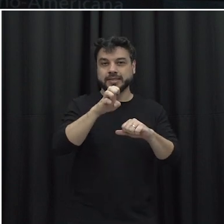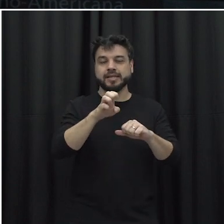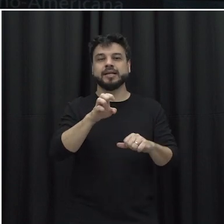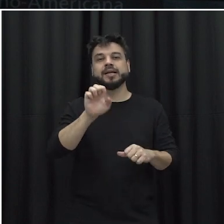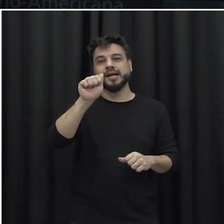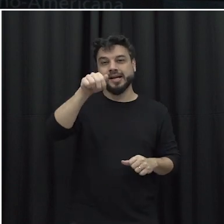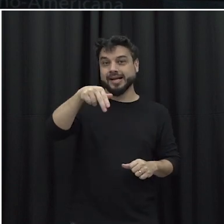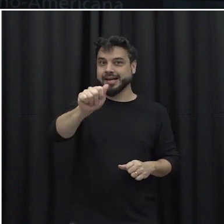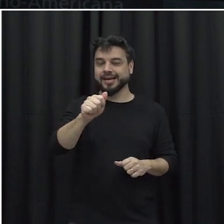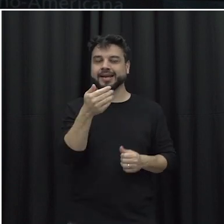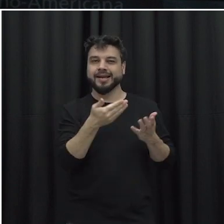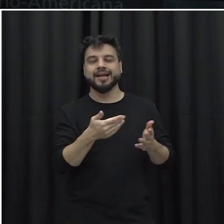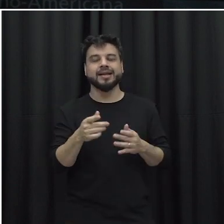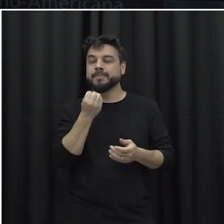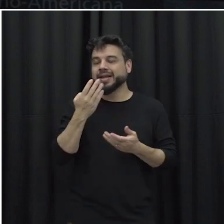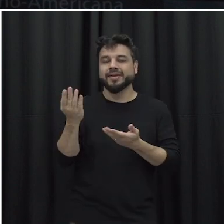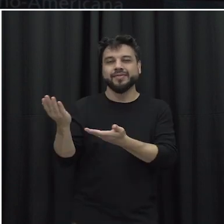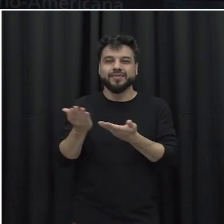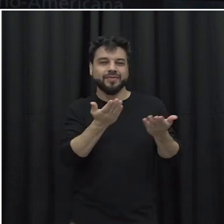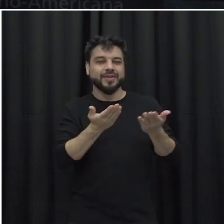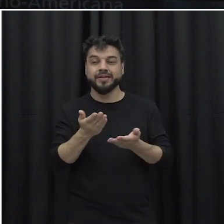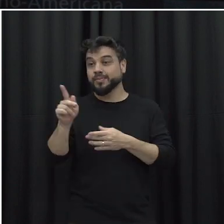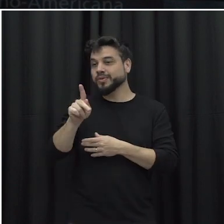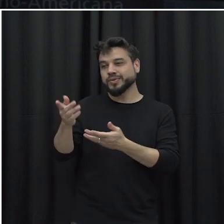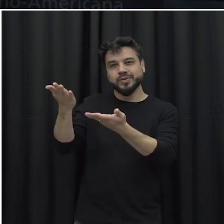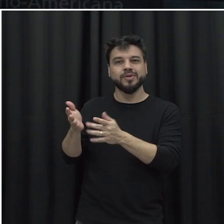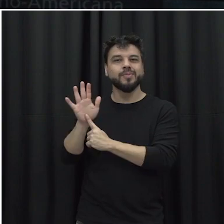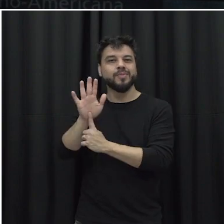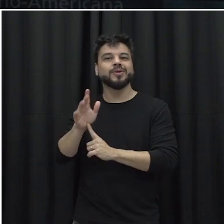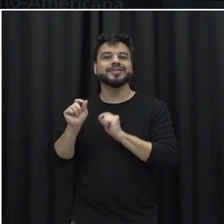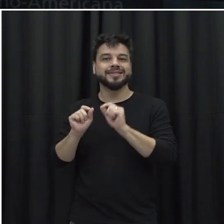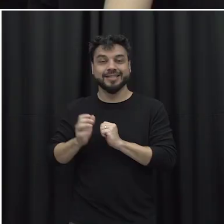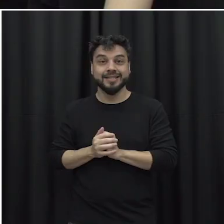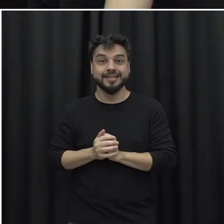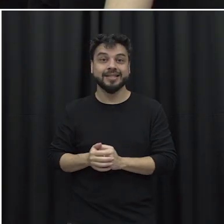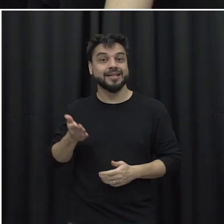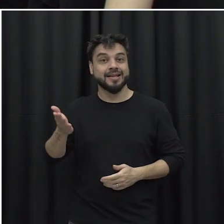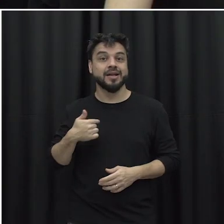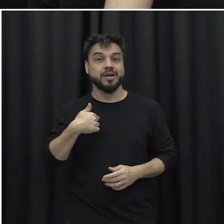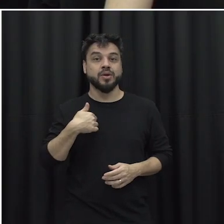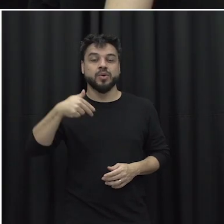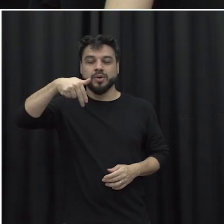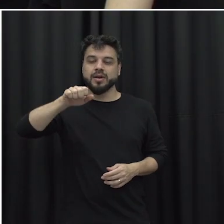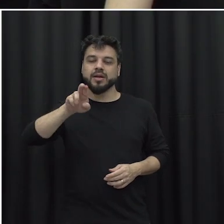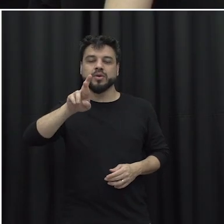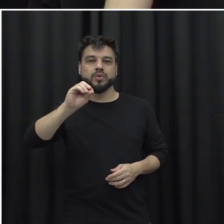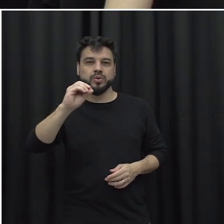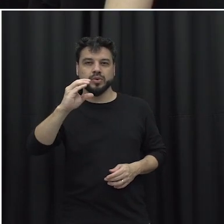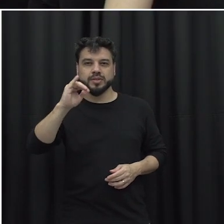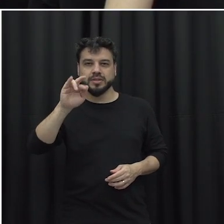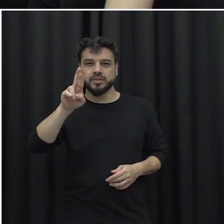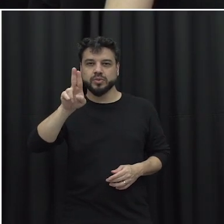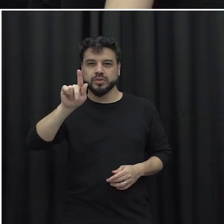Ana Carolina Hoover Martins. Bem-vindos, professor, se apresenta para nós. Eu sou neurocirurgião formado